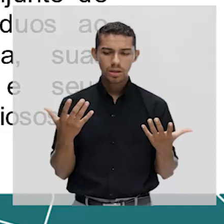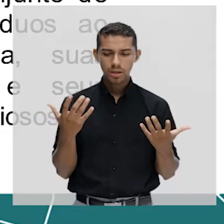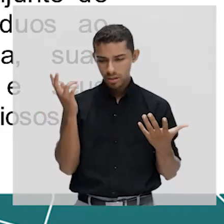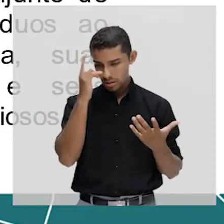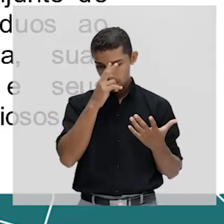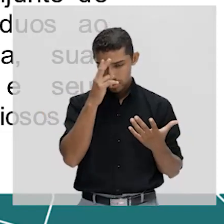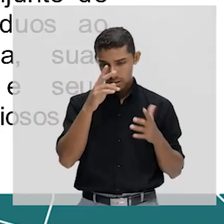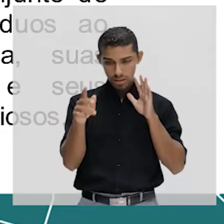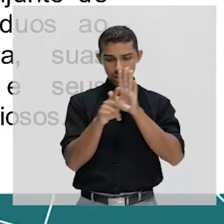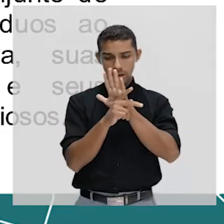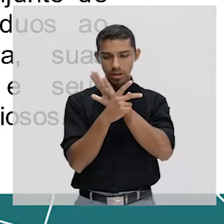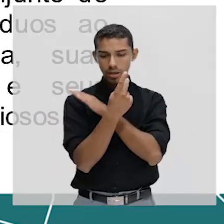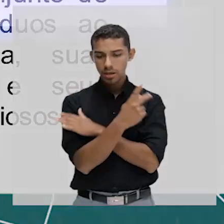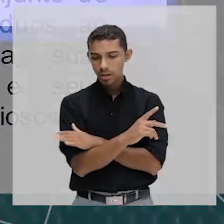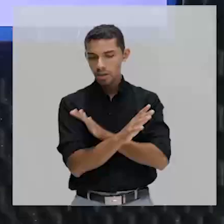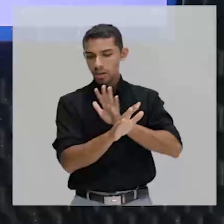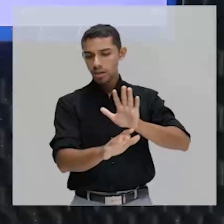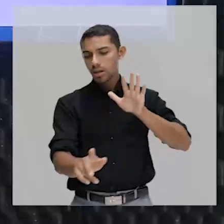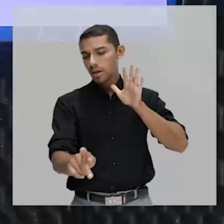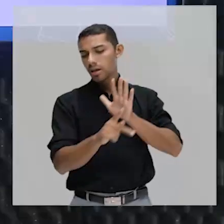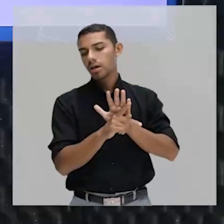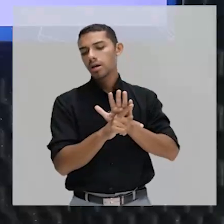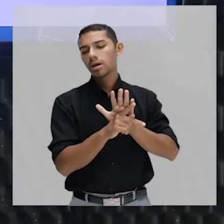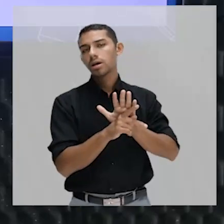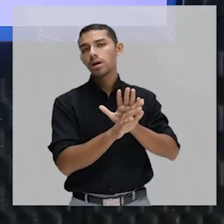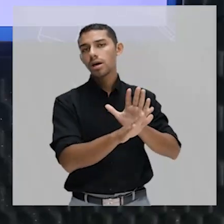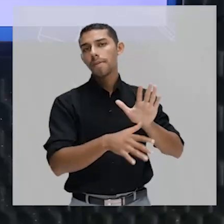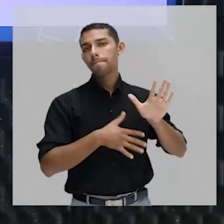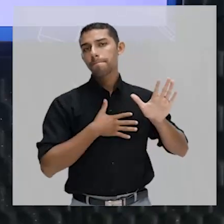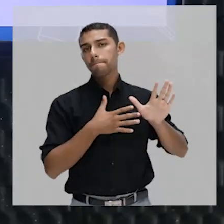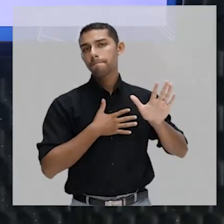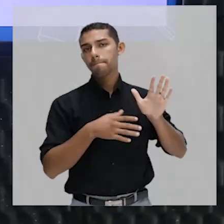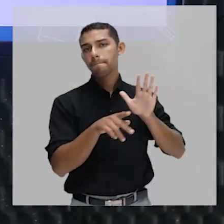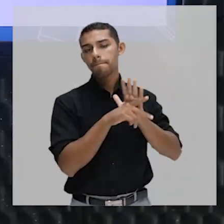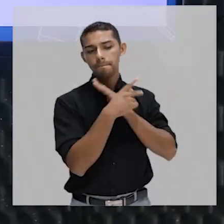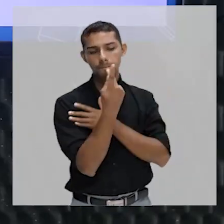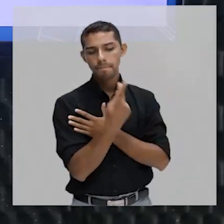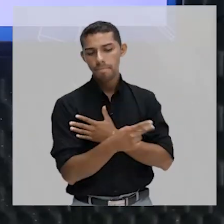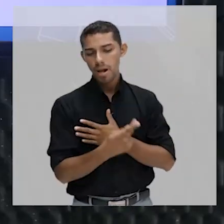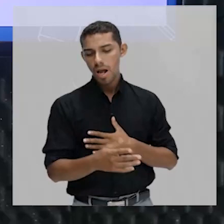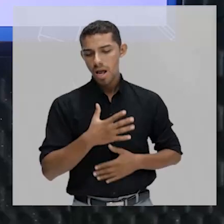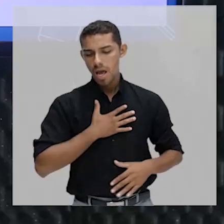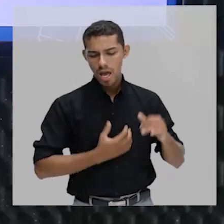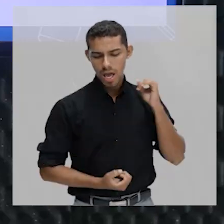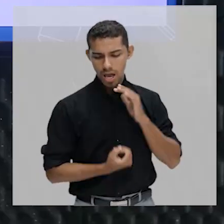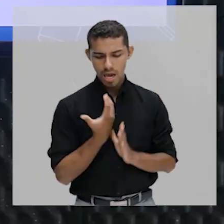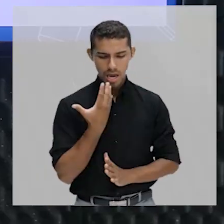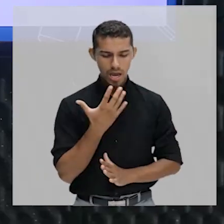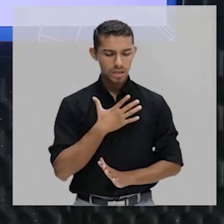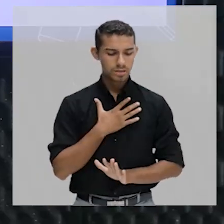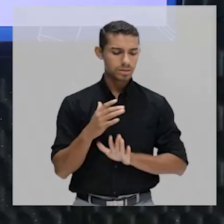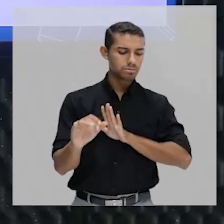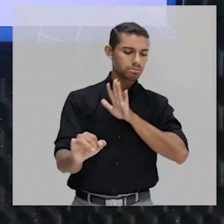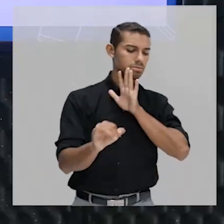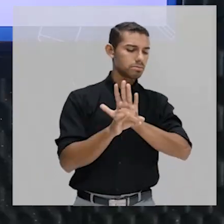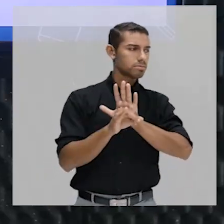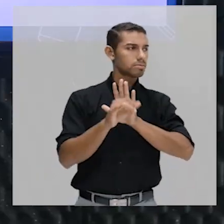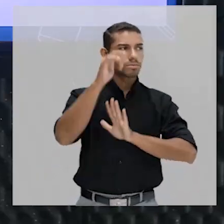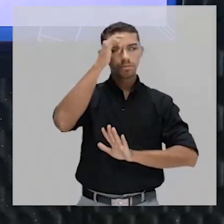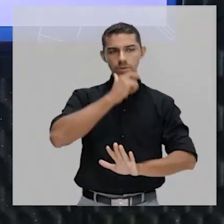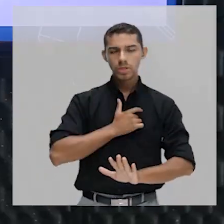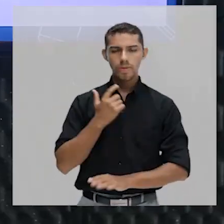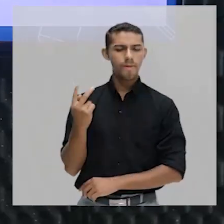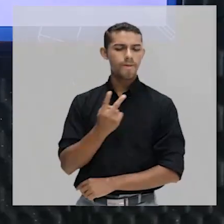de pertencimento. Cara, aquilo ali é o meu espaço, ali que eu me construí, ali está a minha identidade, ali estão os